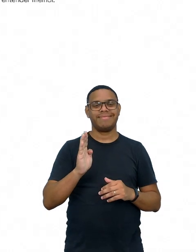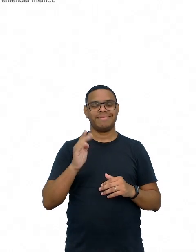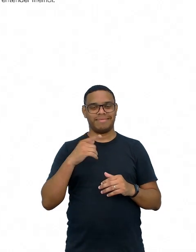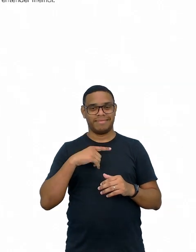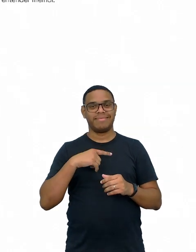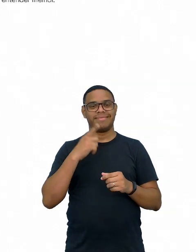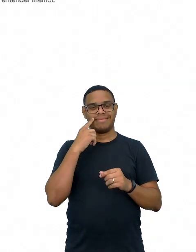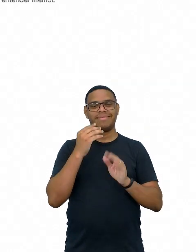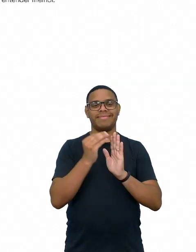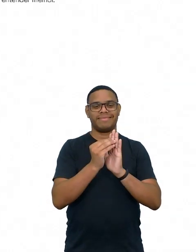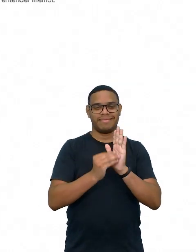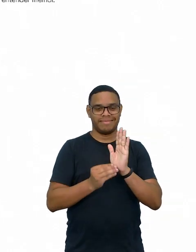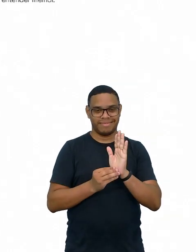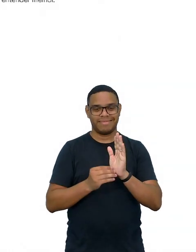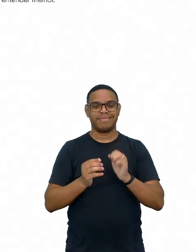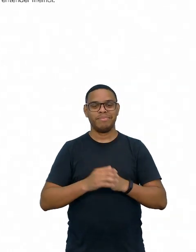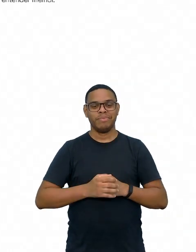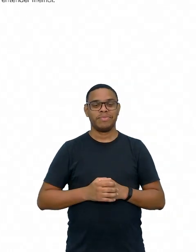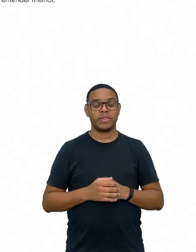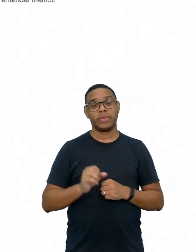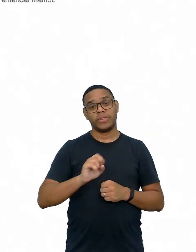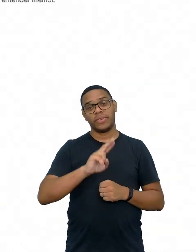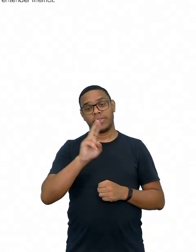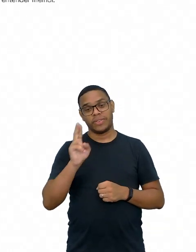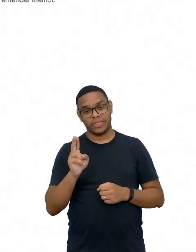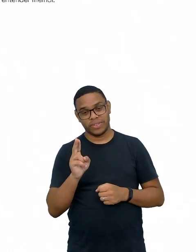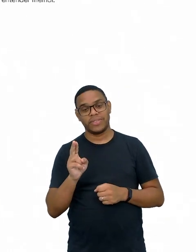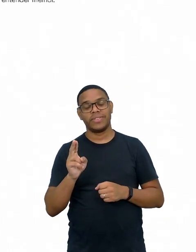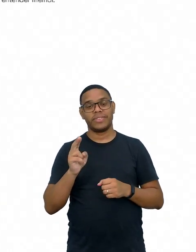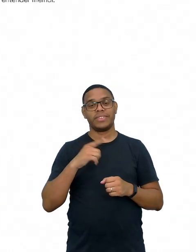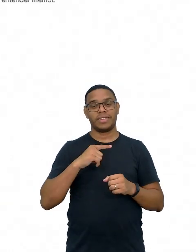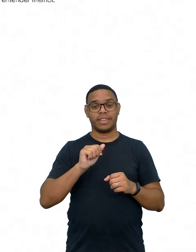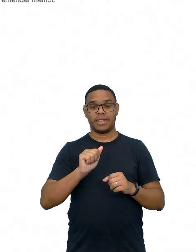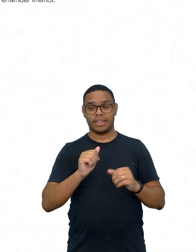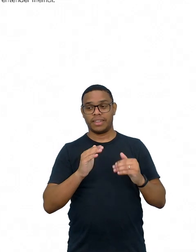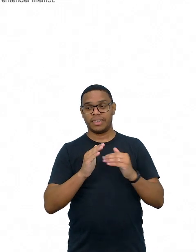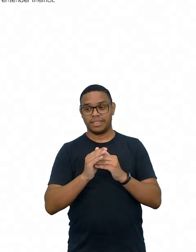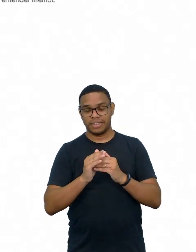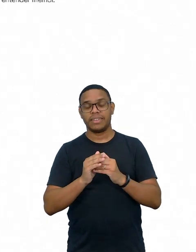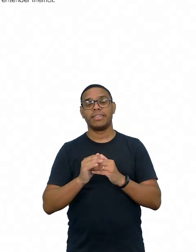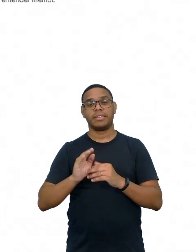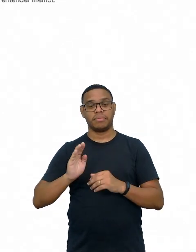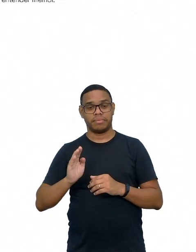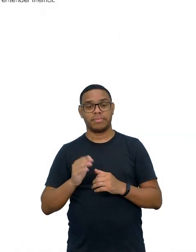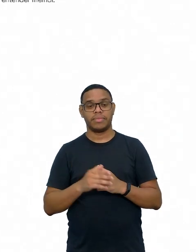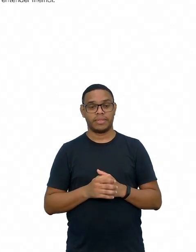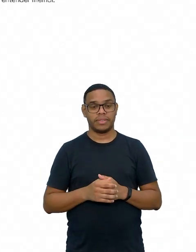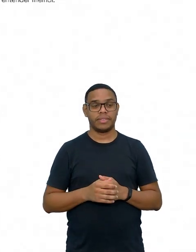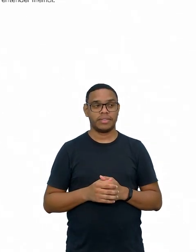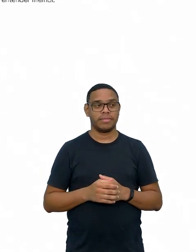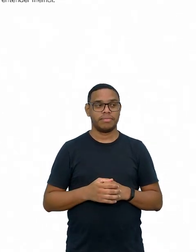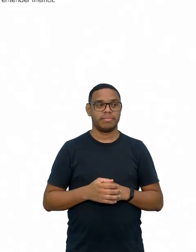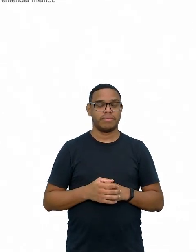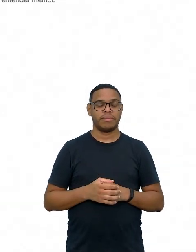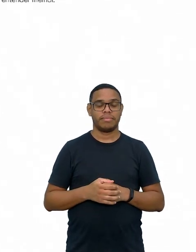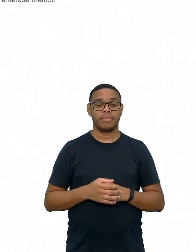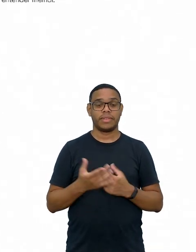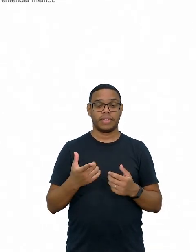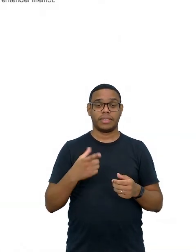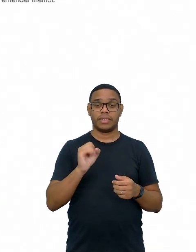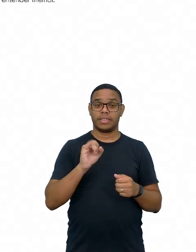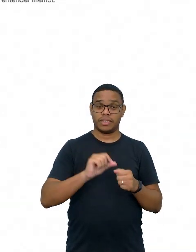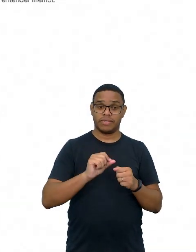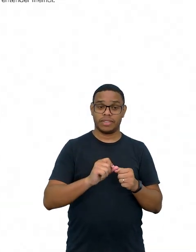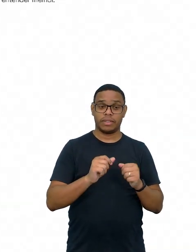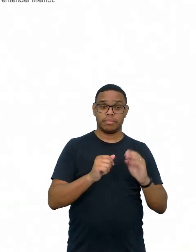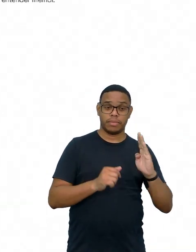fazer contando os pontos. Ou faz C menos A, como a física indica. Para fazer B